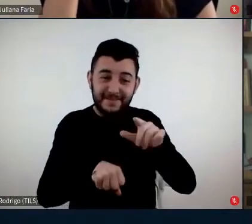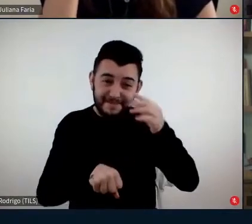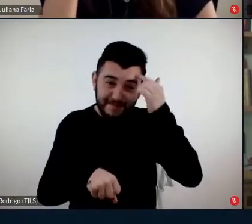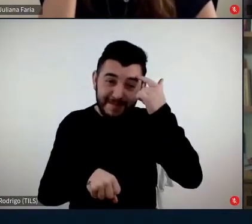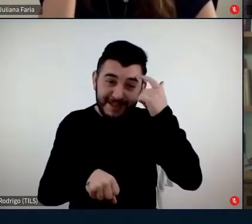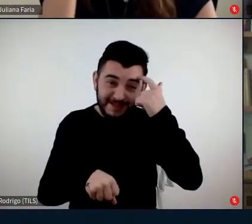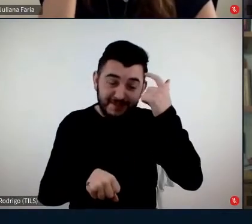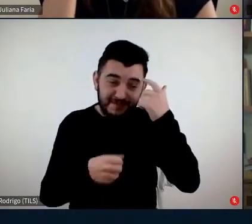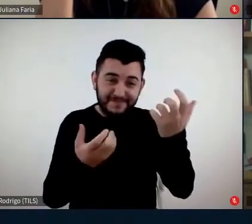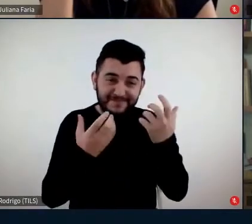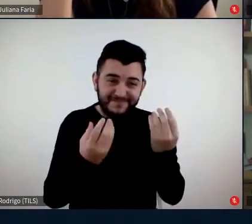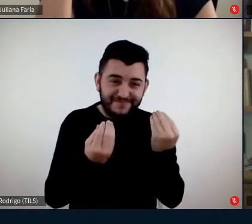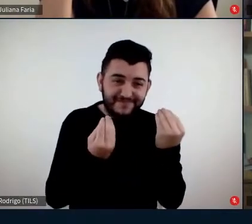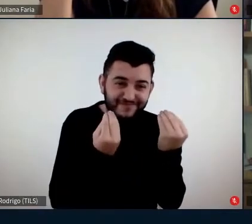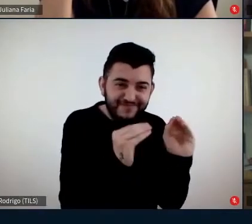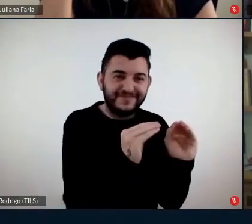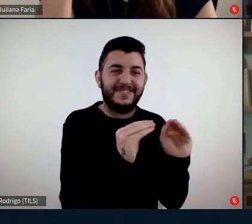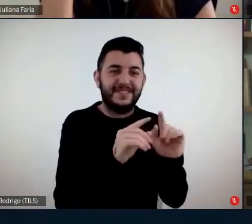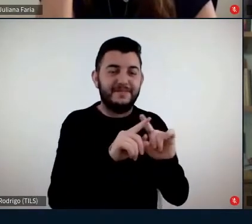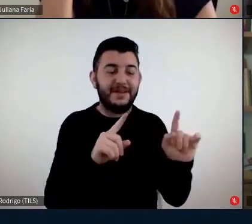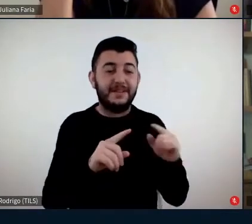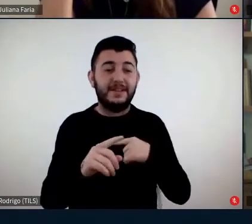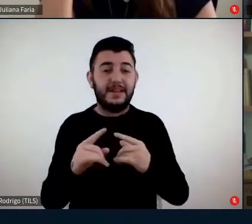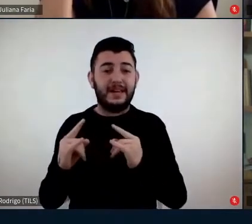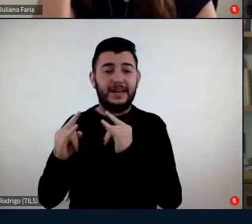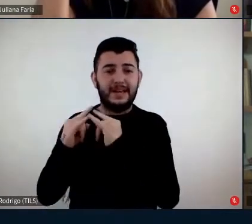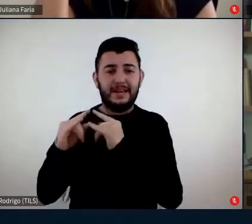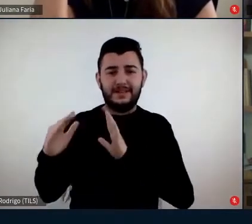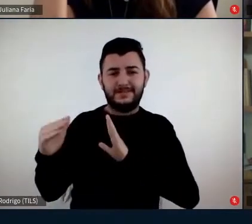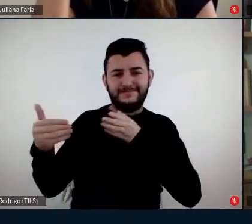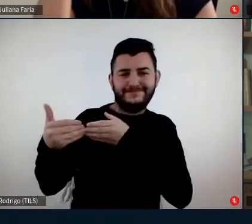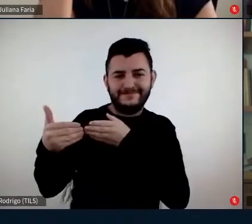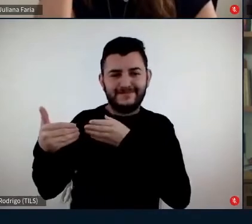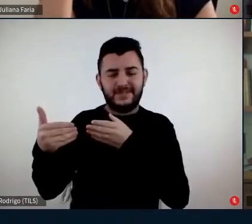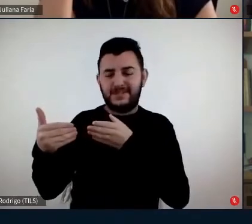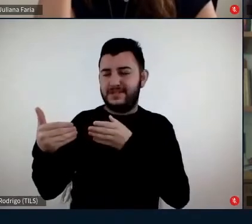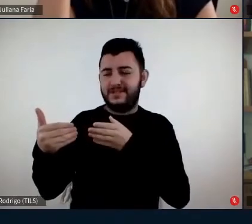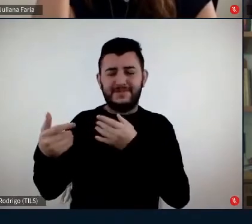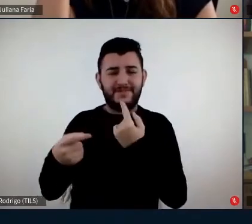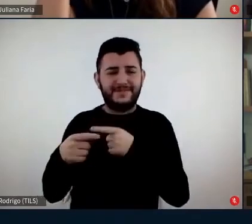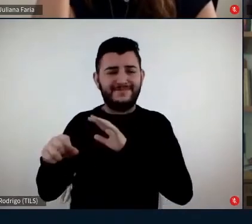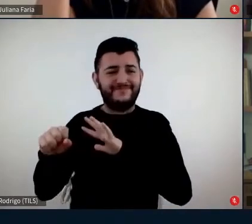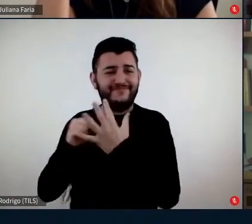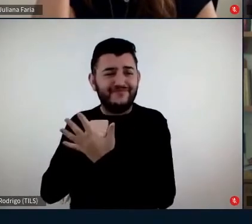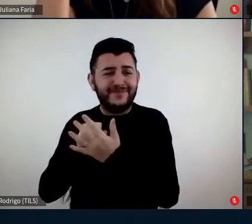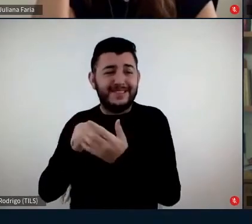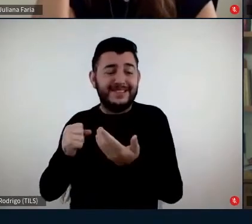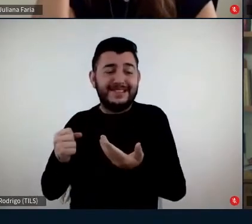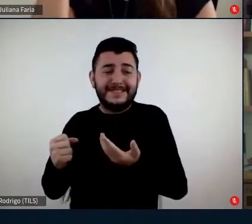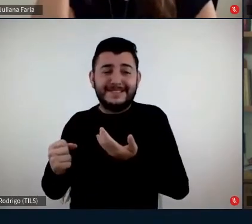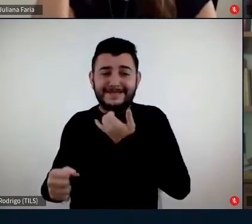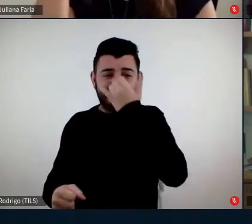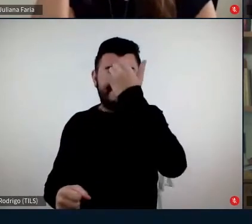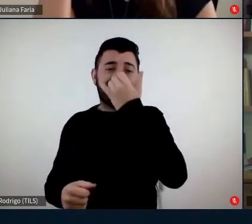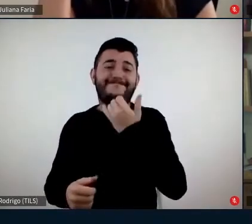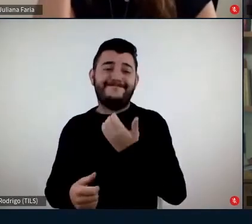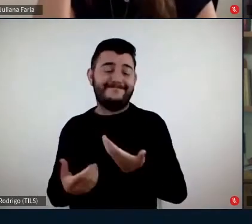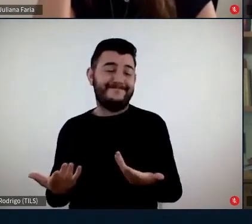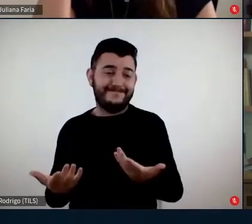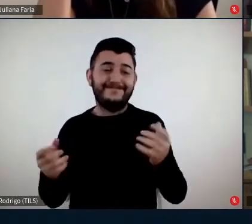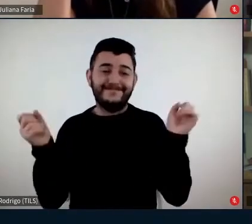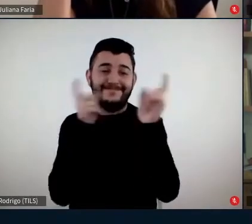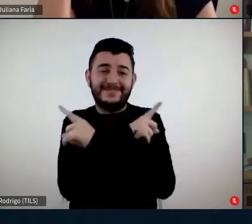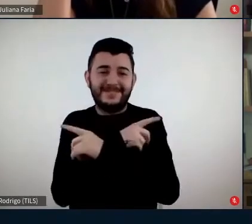não tinha esse contato direto com o INES com a pandemia, ficou um pouco mais complicado. Mas a ideia é que a gente já no